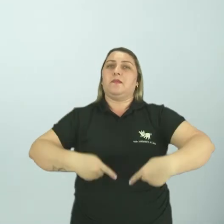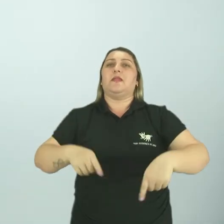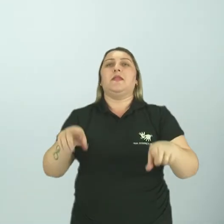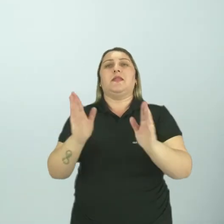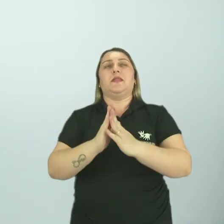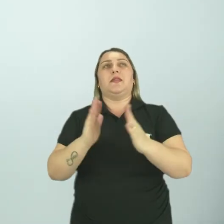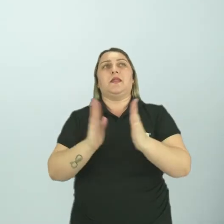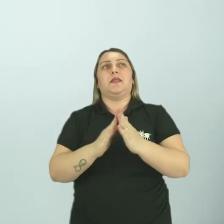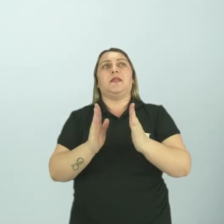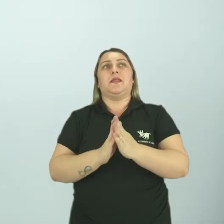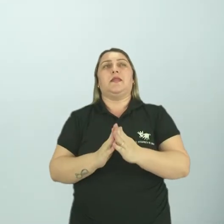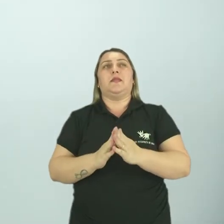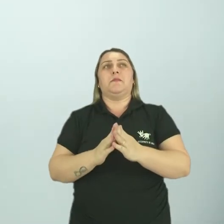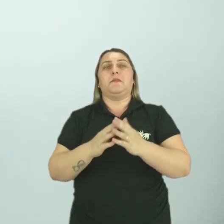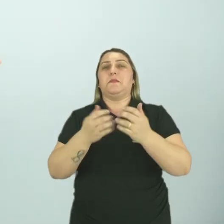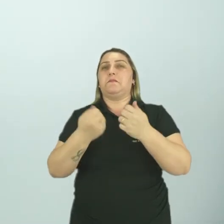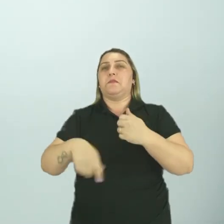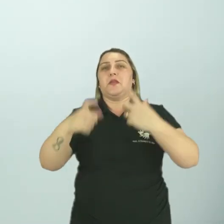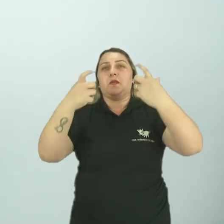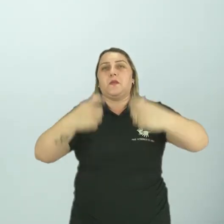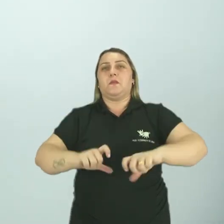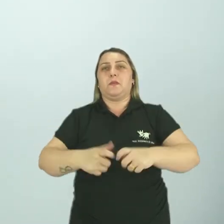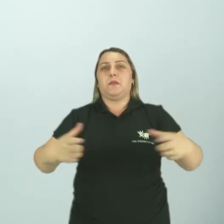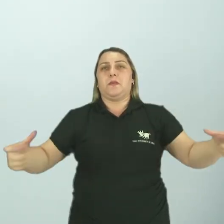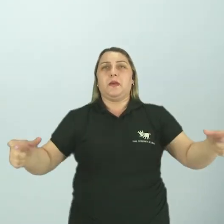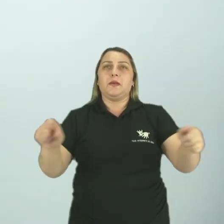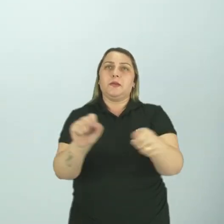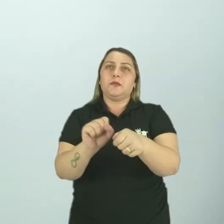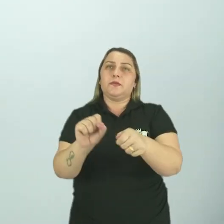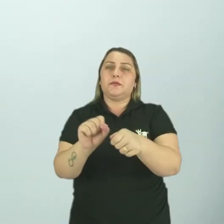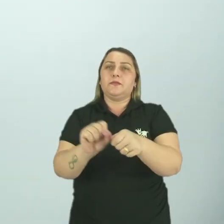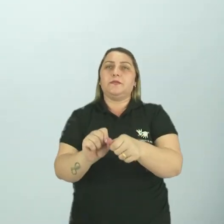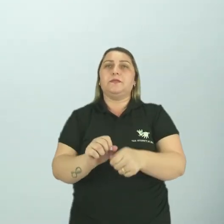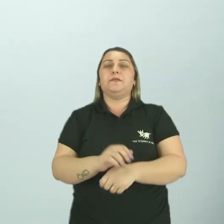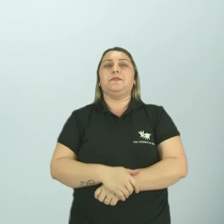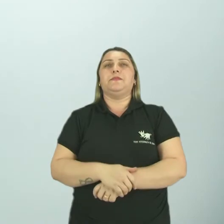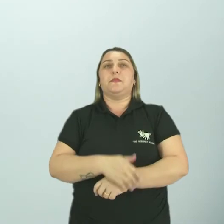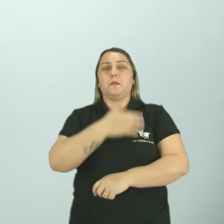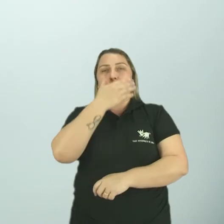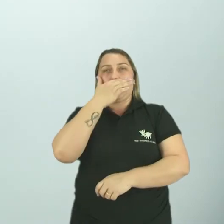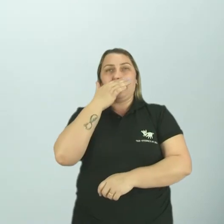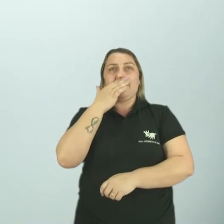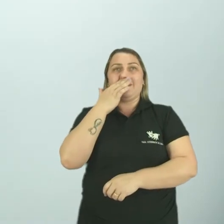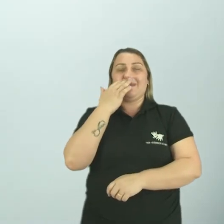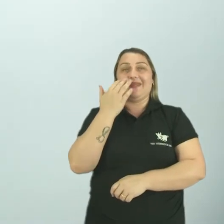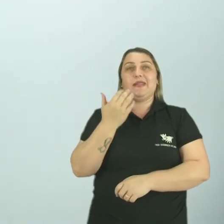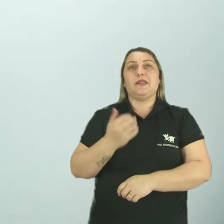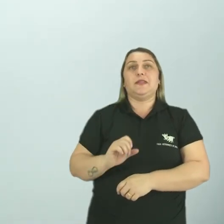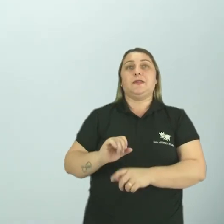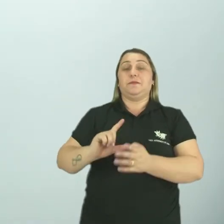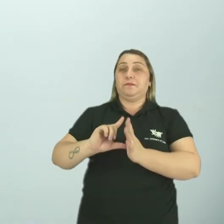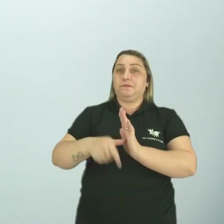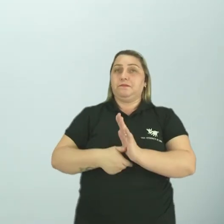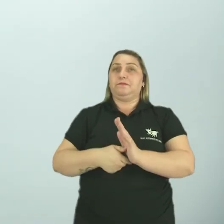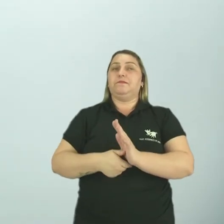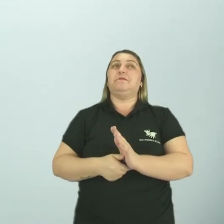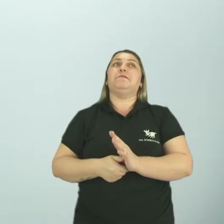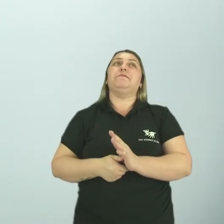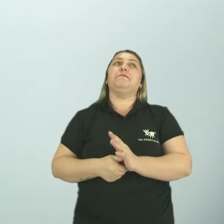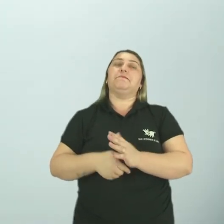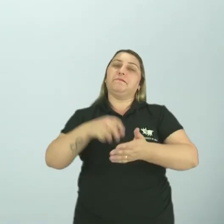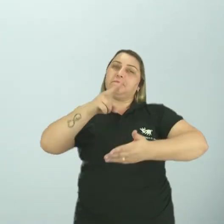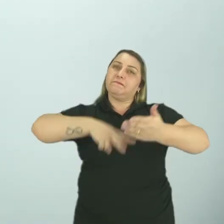que não precisa de um local tão grande para fazer isso. E ali, naqueles slides, se vocês depois voltarem para dar